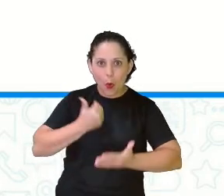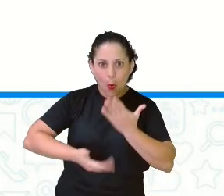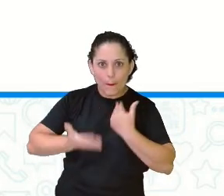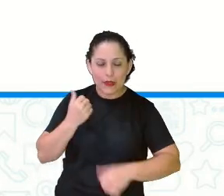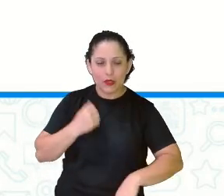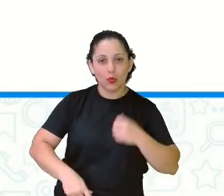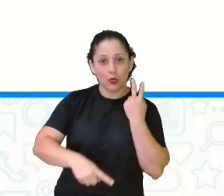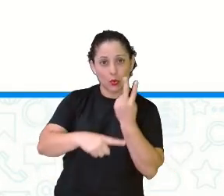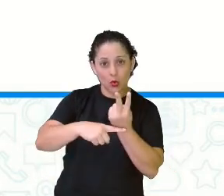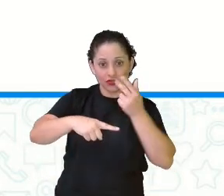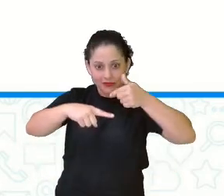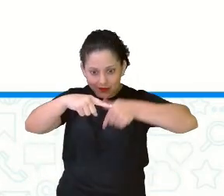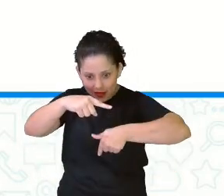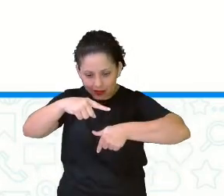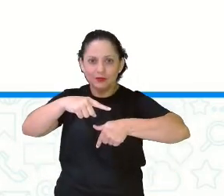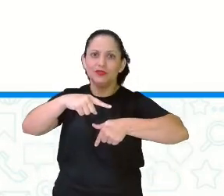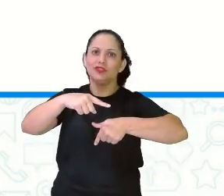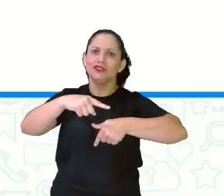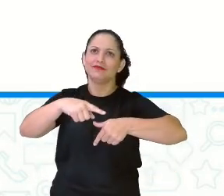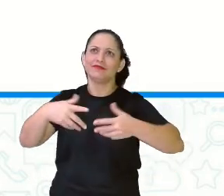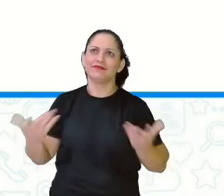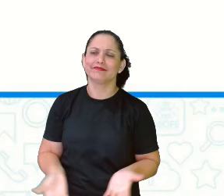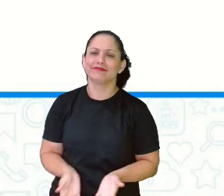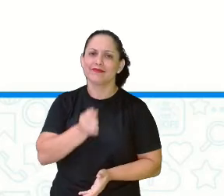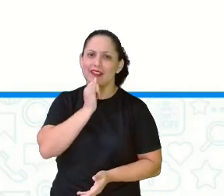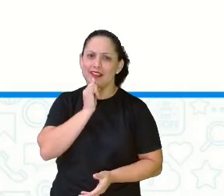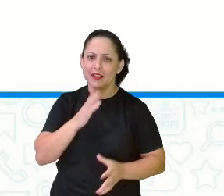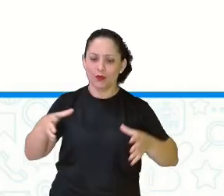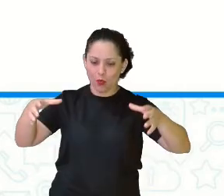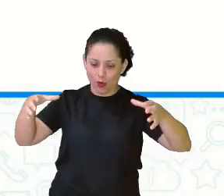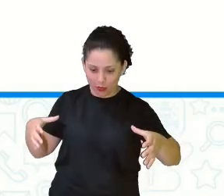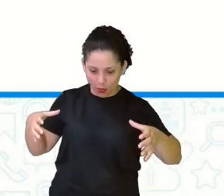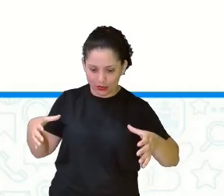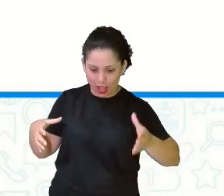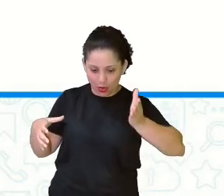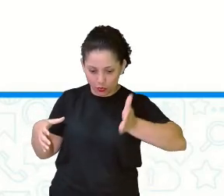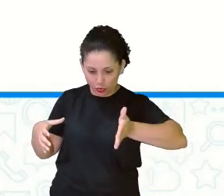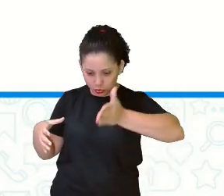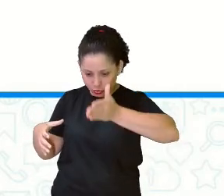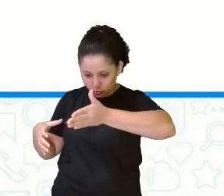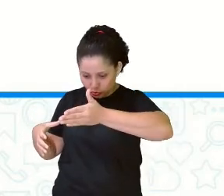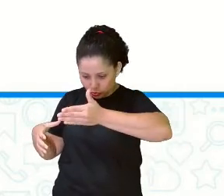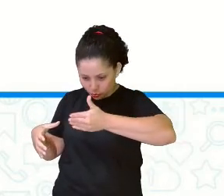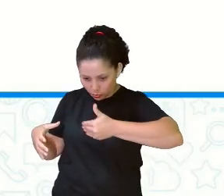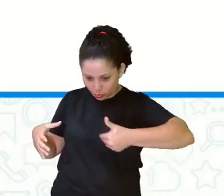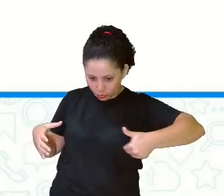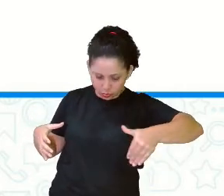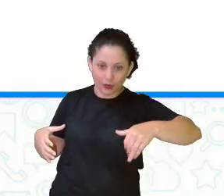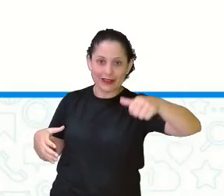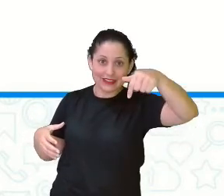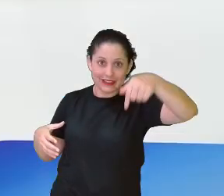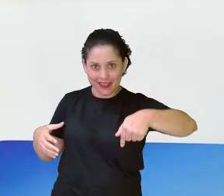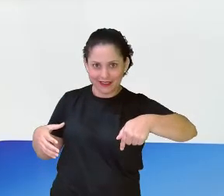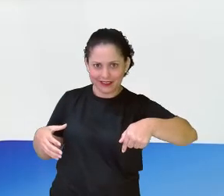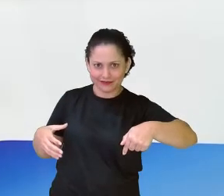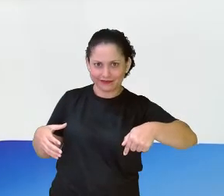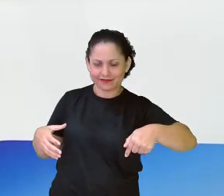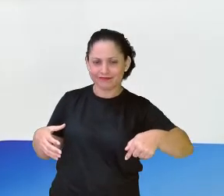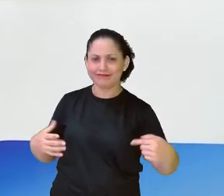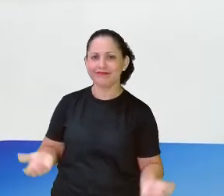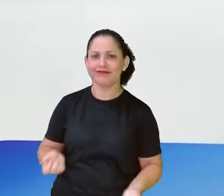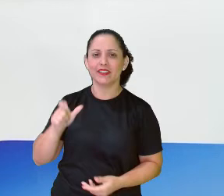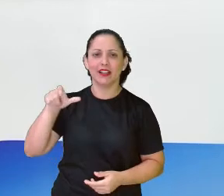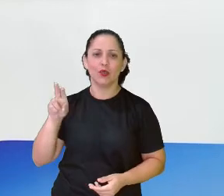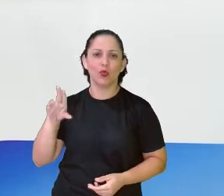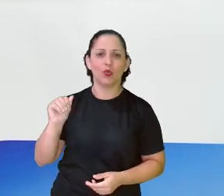2/7 de uma torta de morango. É como se eu tivesse uma torta inteira e dividisse em 7 partes.